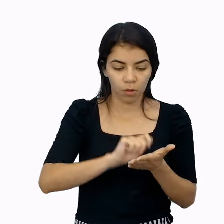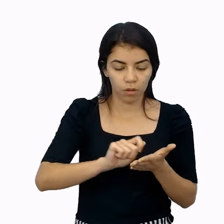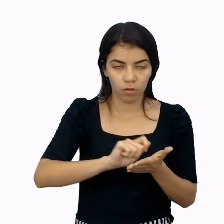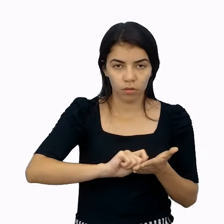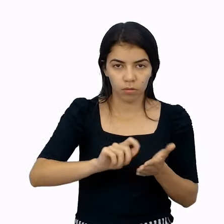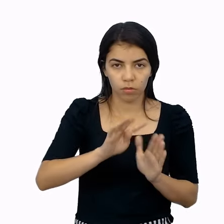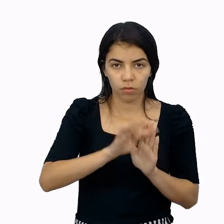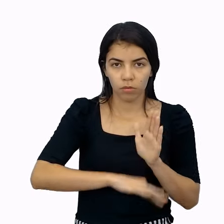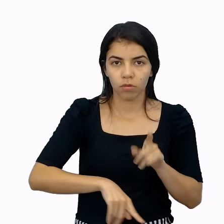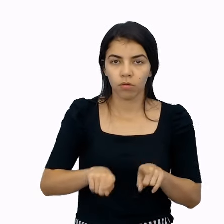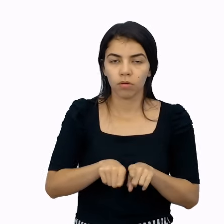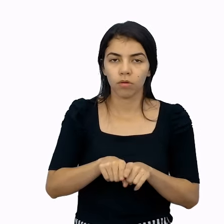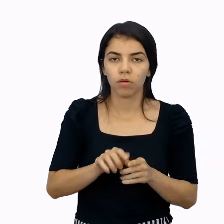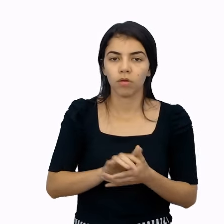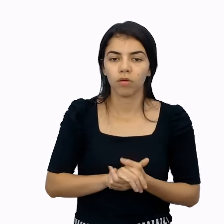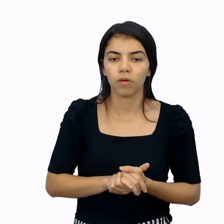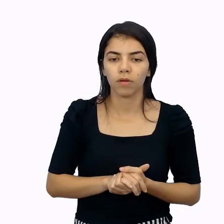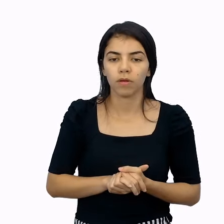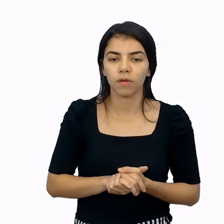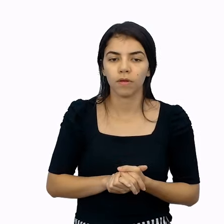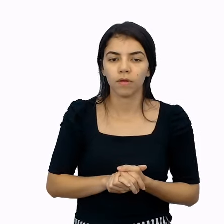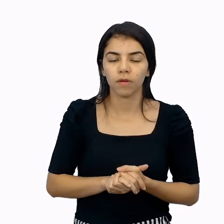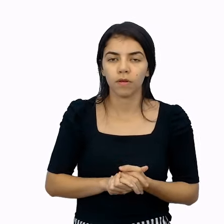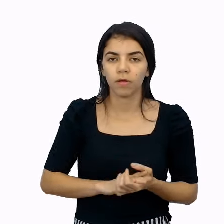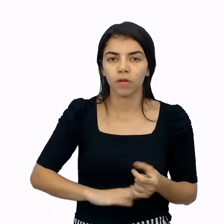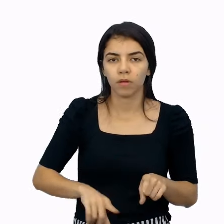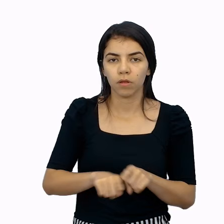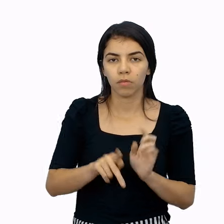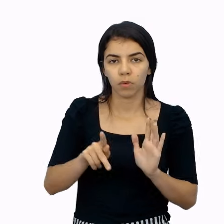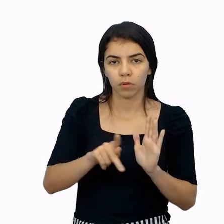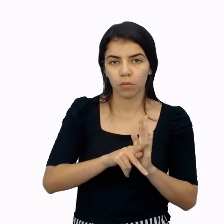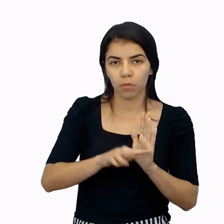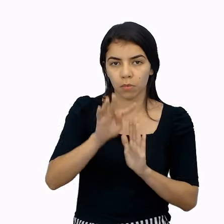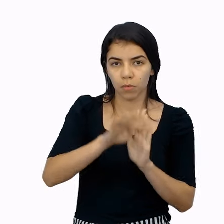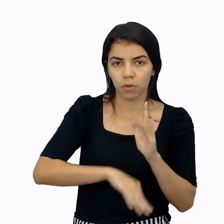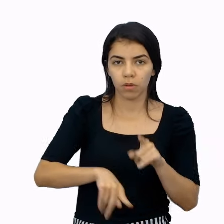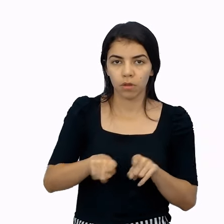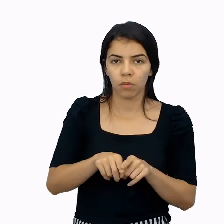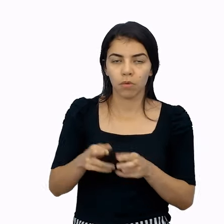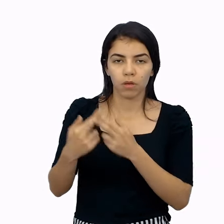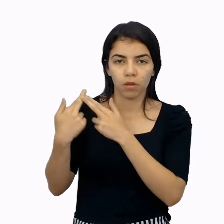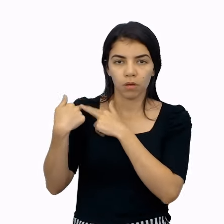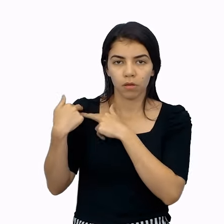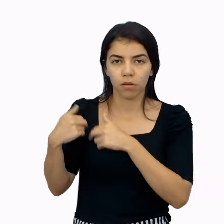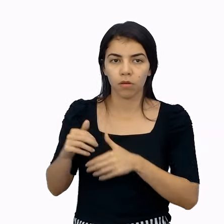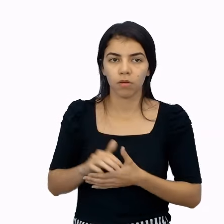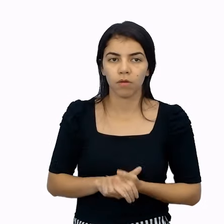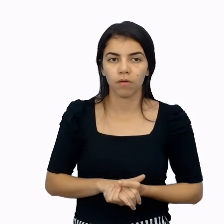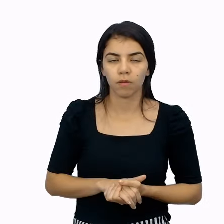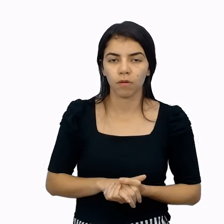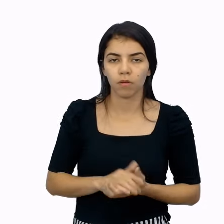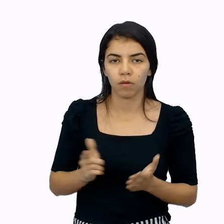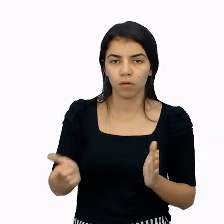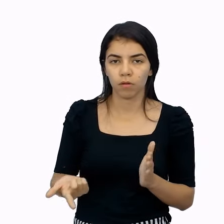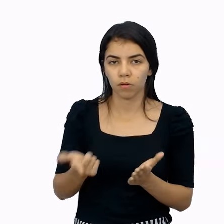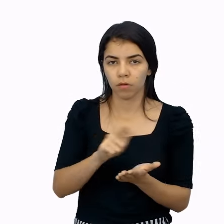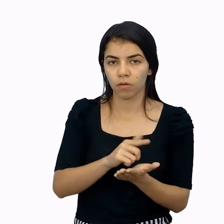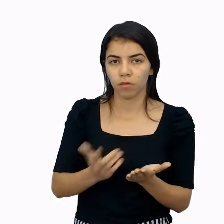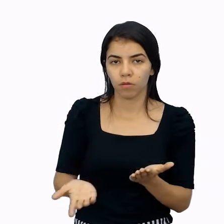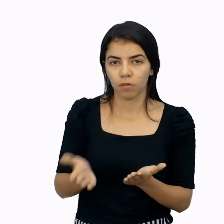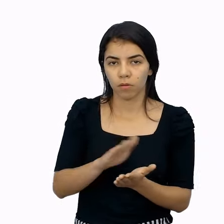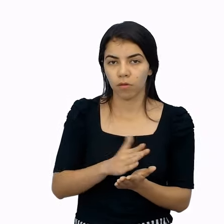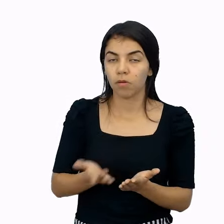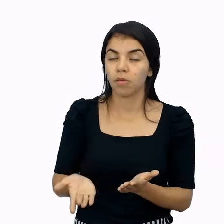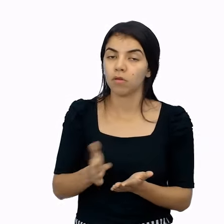por isso que ele dá o nome, né? Ele assina o seu próprio texto e aí, então se responsabiliza. Muitos jornais até colocam que não